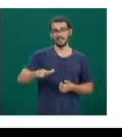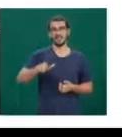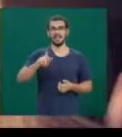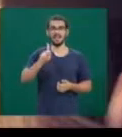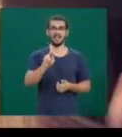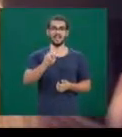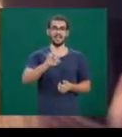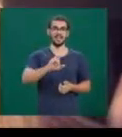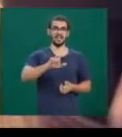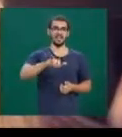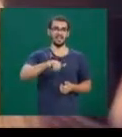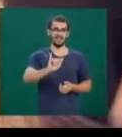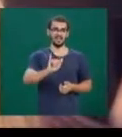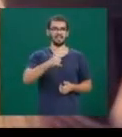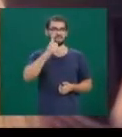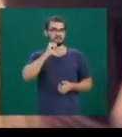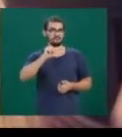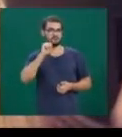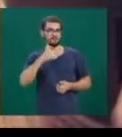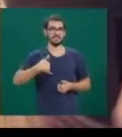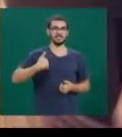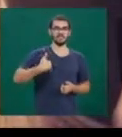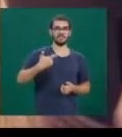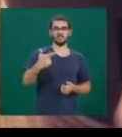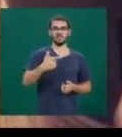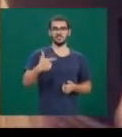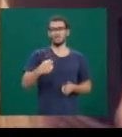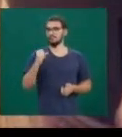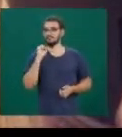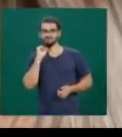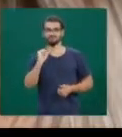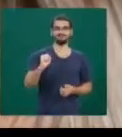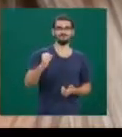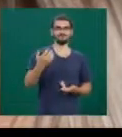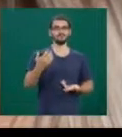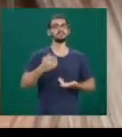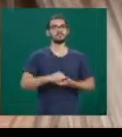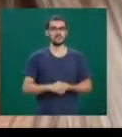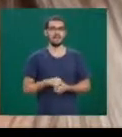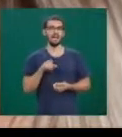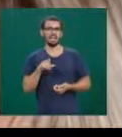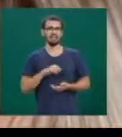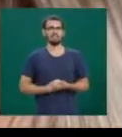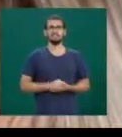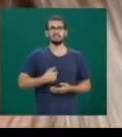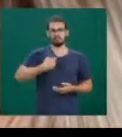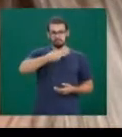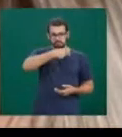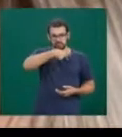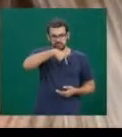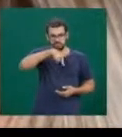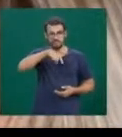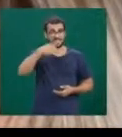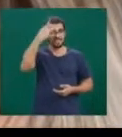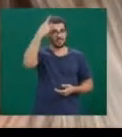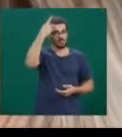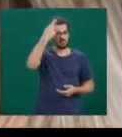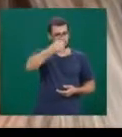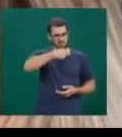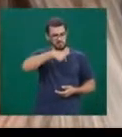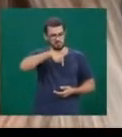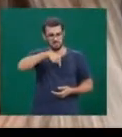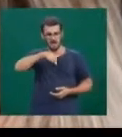Cristina Cadamuro, de 22 anos, foi assassinada. Ela tinha saído de São José do Rio Preto, em São Paulo,